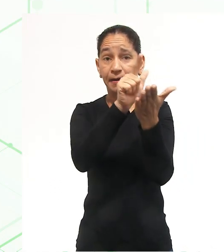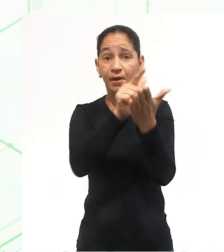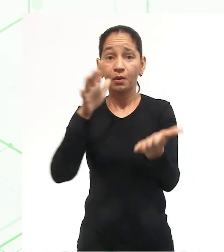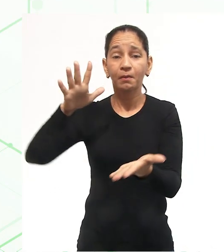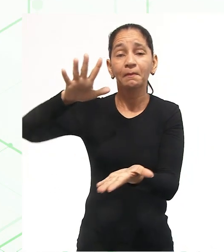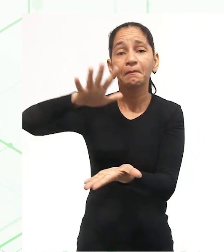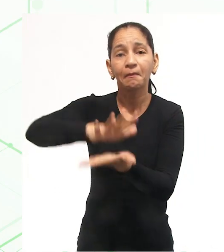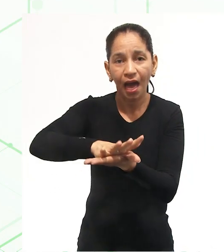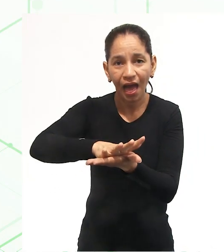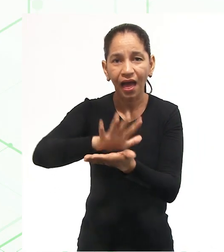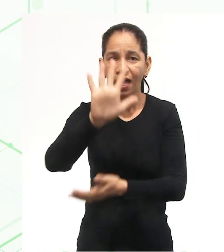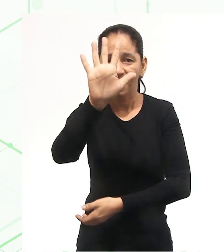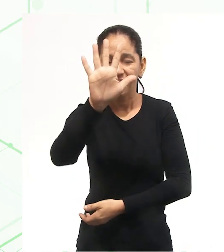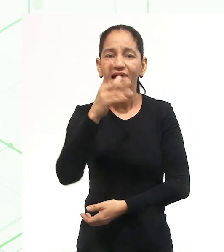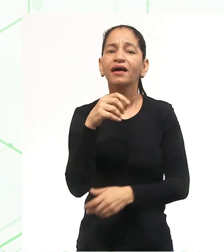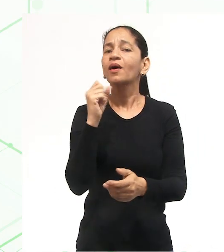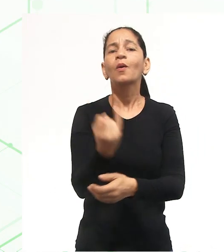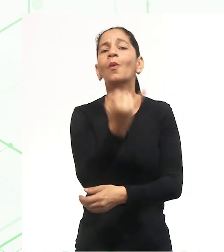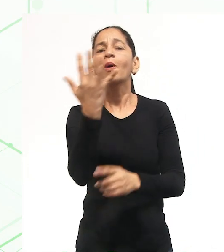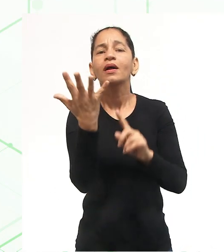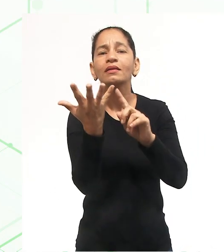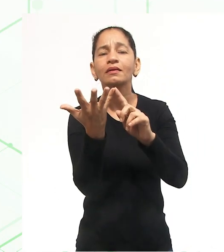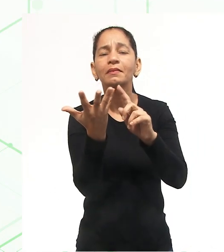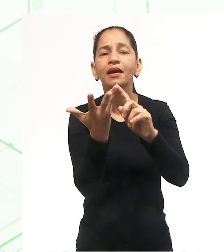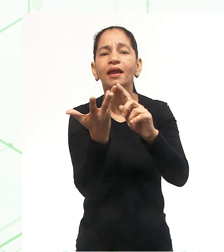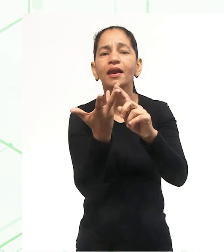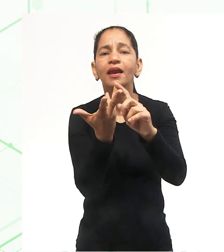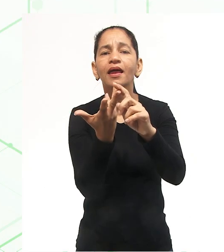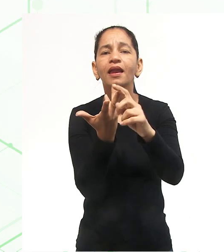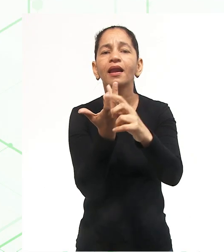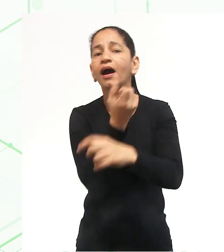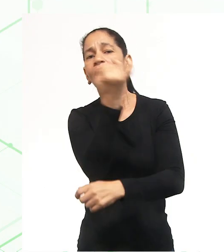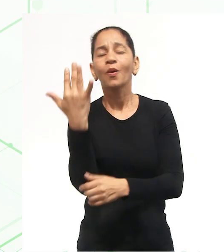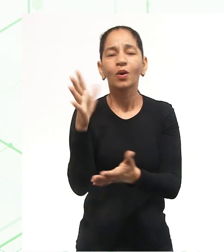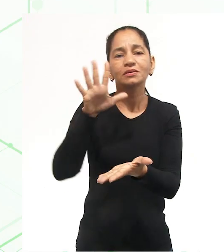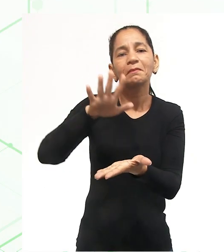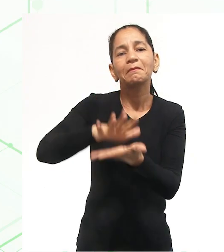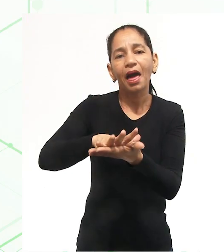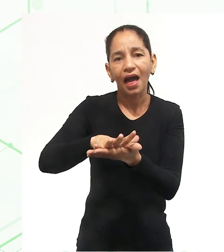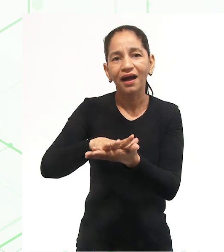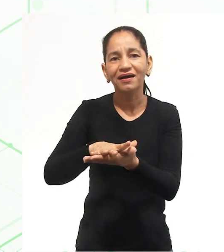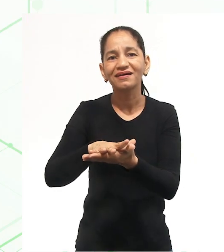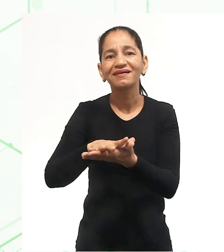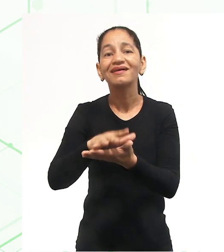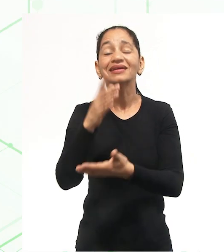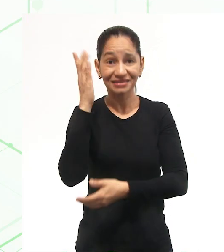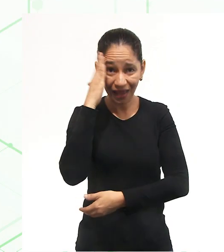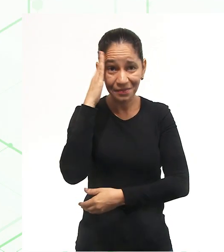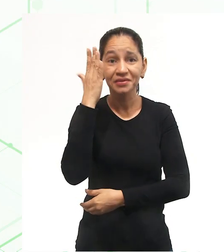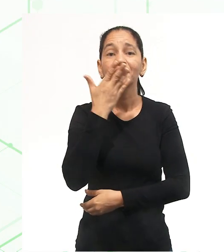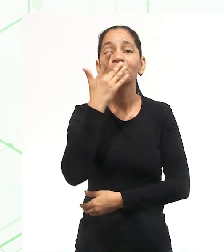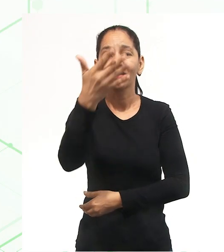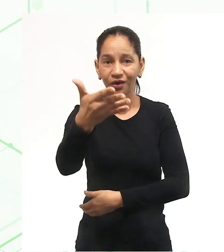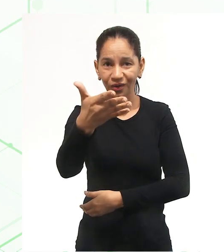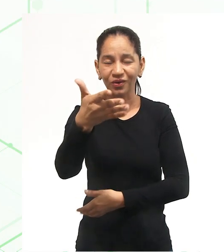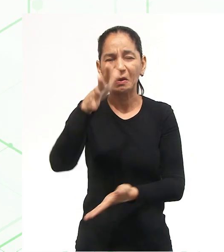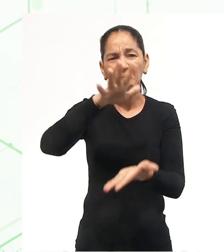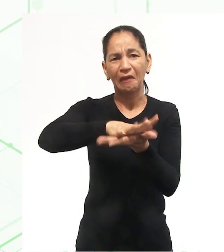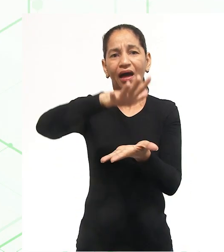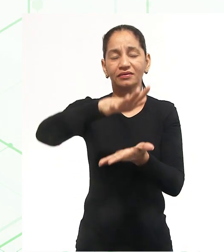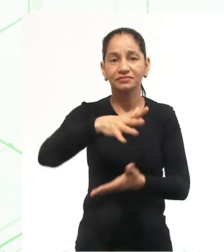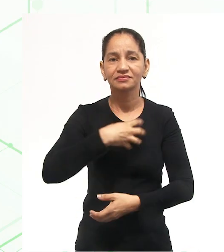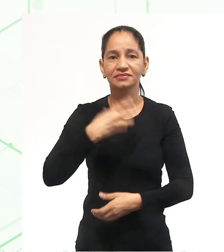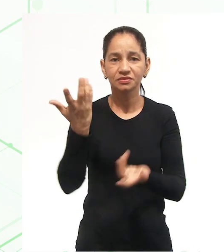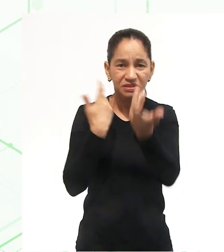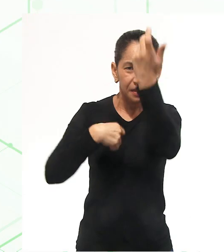sulfite, ensinar ele a contar quantos dedinhos tem ali desenhado. Então, eu acho que quando a gente chama o professor para